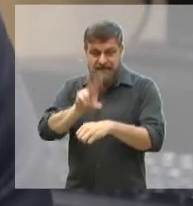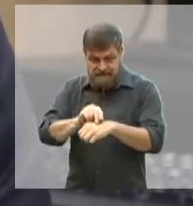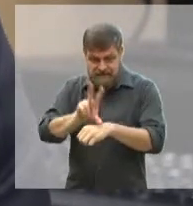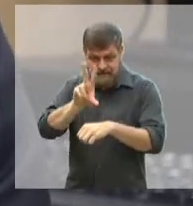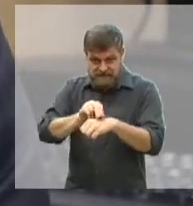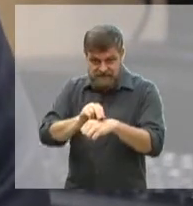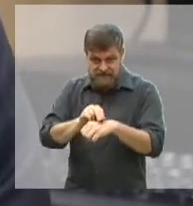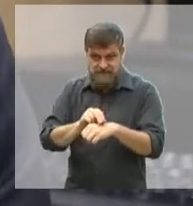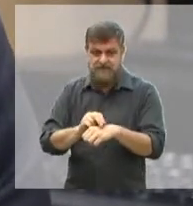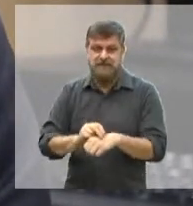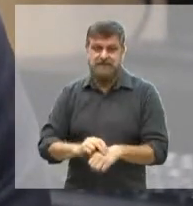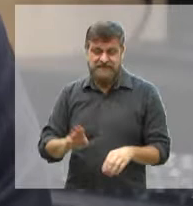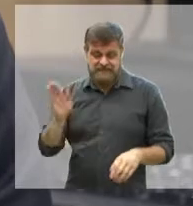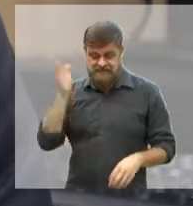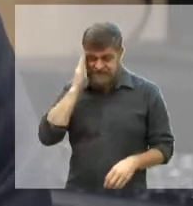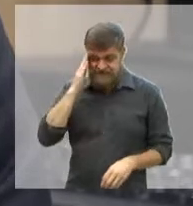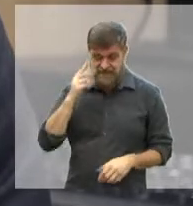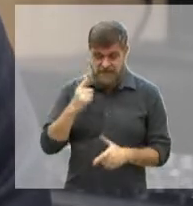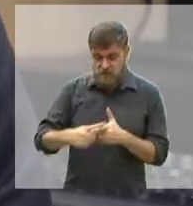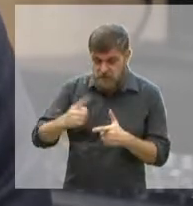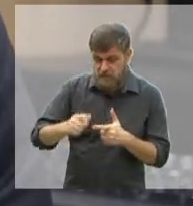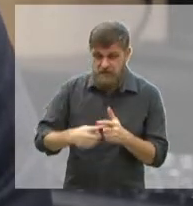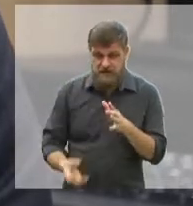falar das sequelas que o Zika deixa, as questões